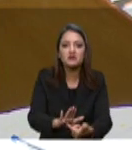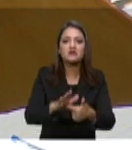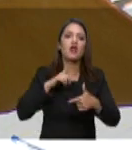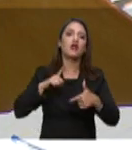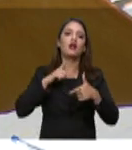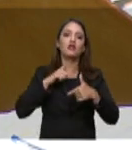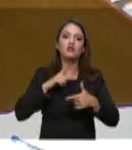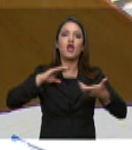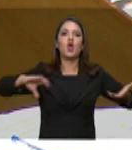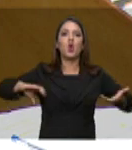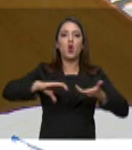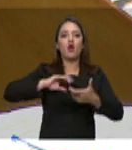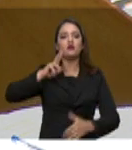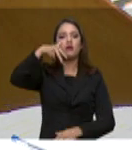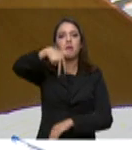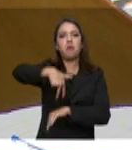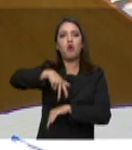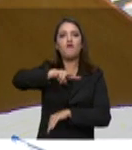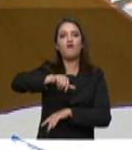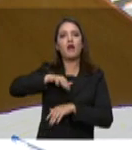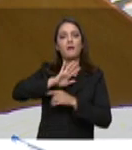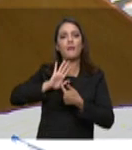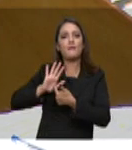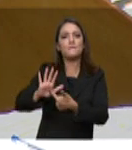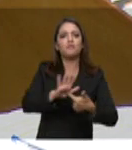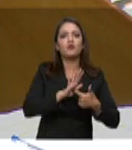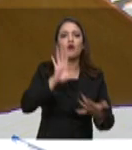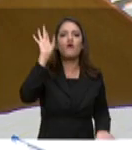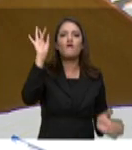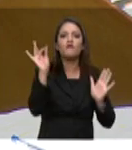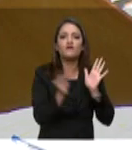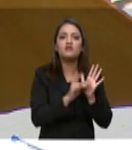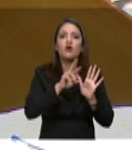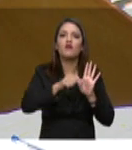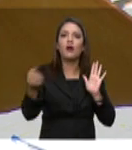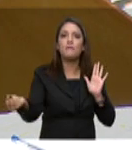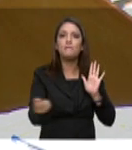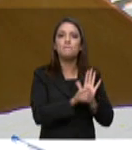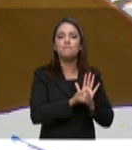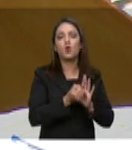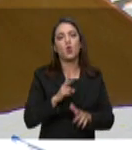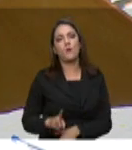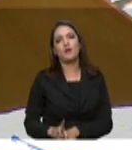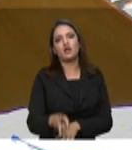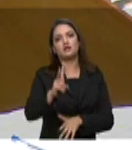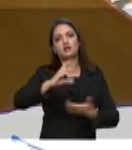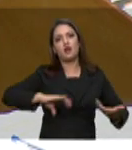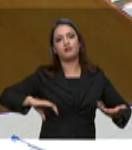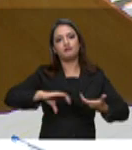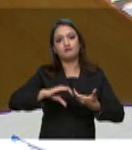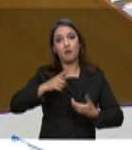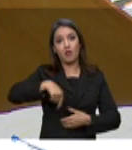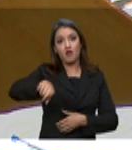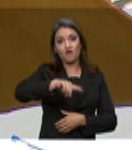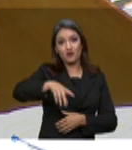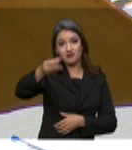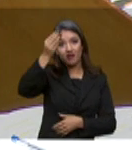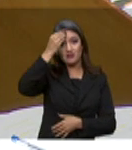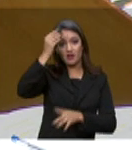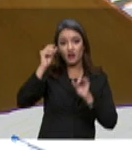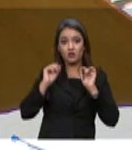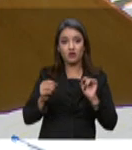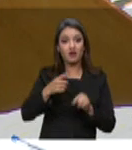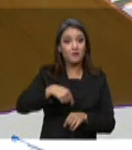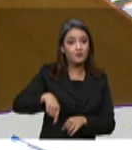apresentada na Tribuna do congresso lá em veículo oficial que vai ficar lá nos anais da casa para sempre para que vocês entendam que